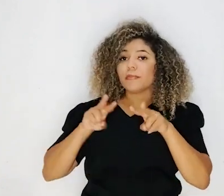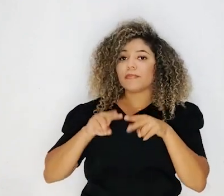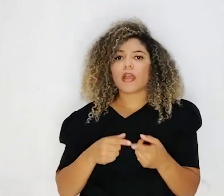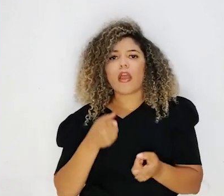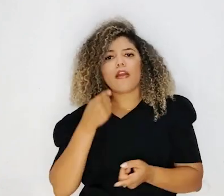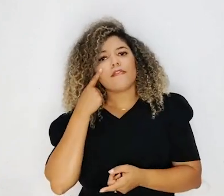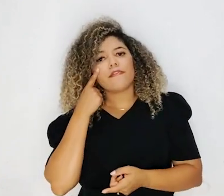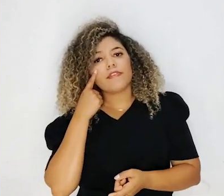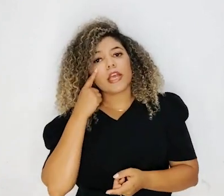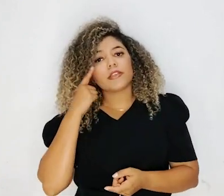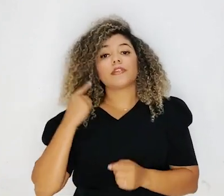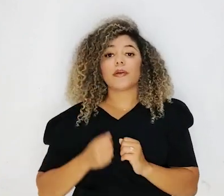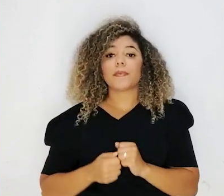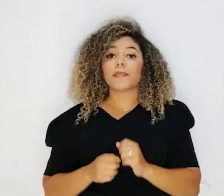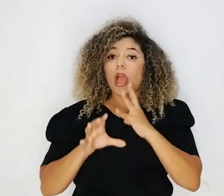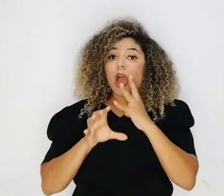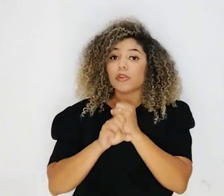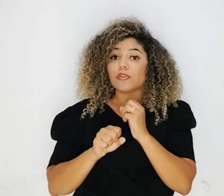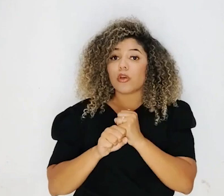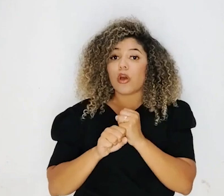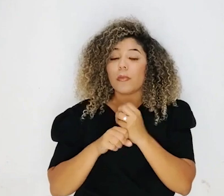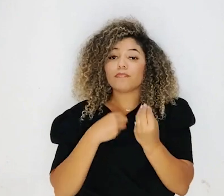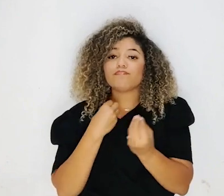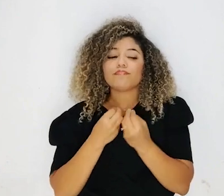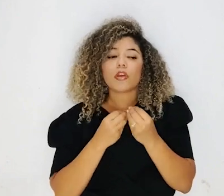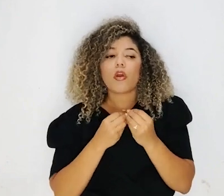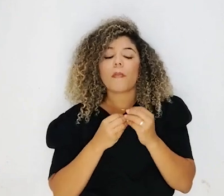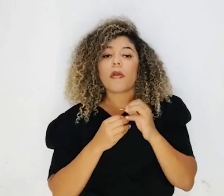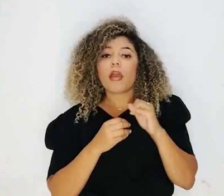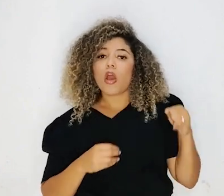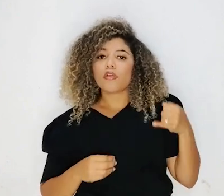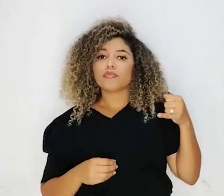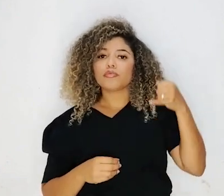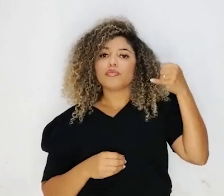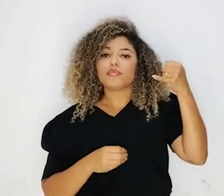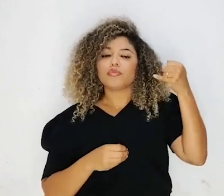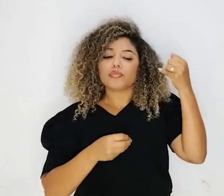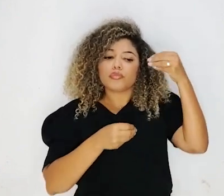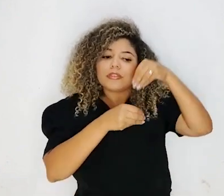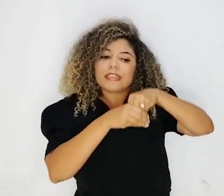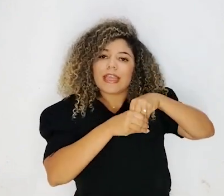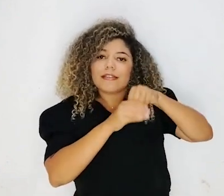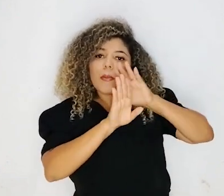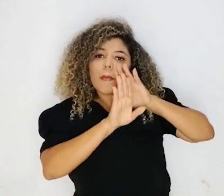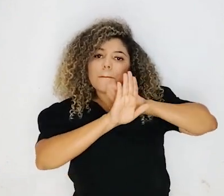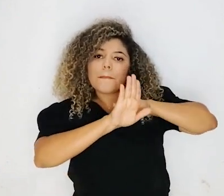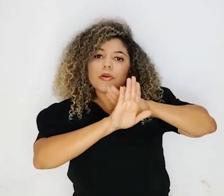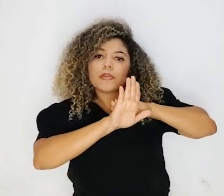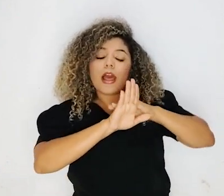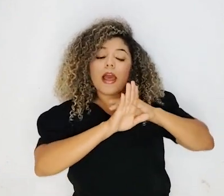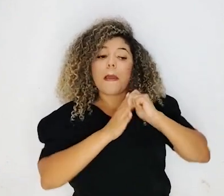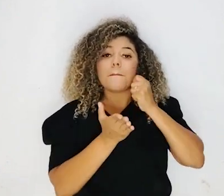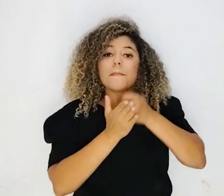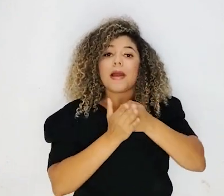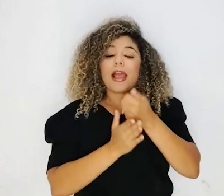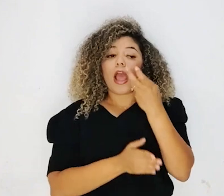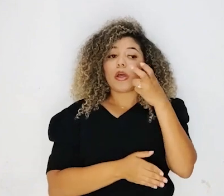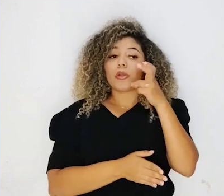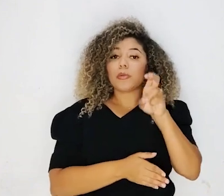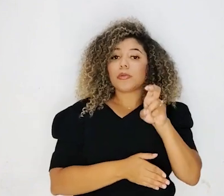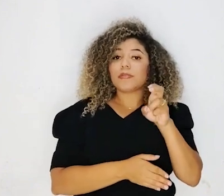Olha só, calcule qual seria a taxa de juro embutido no pagamento em 2 vezes